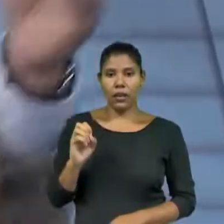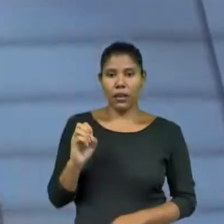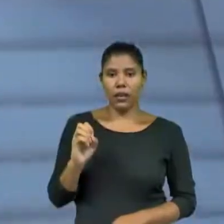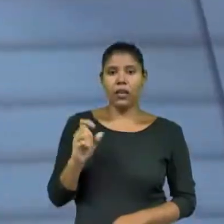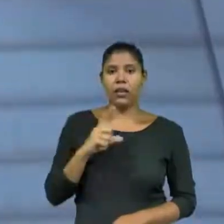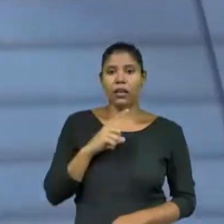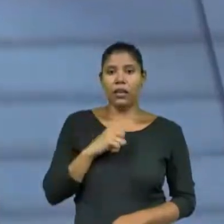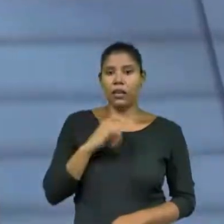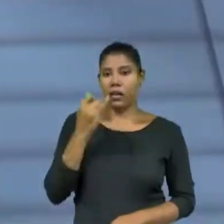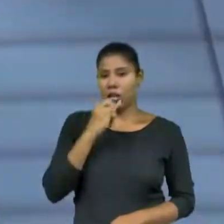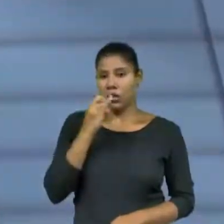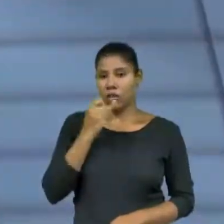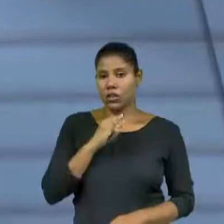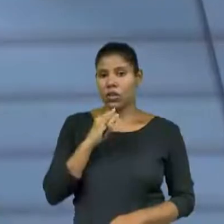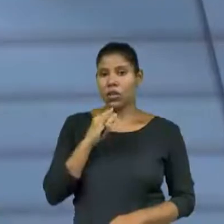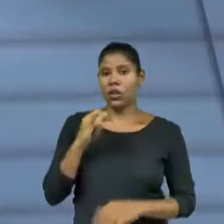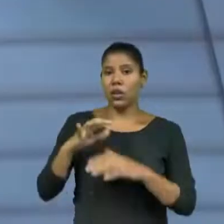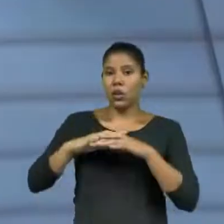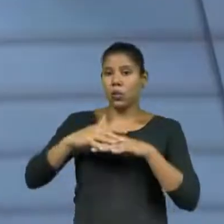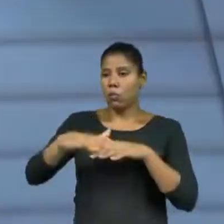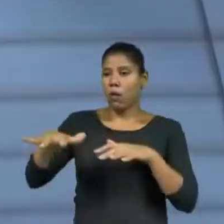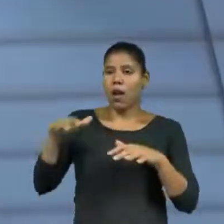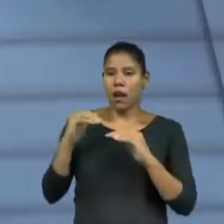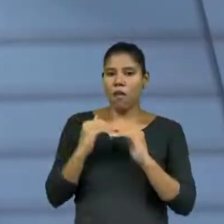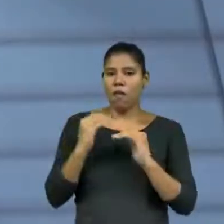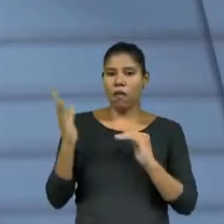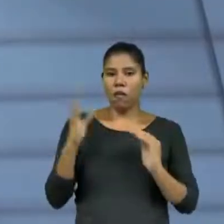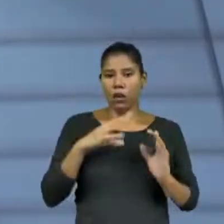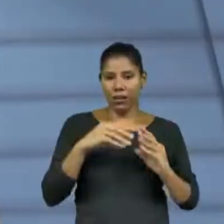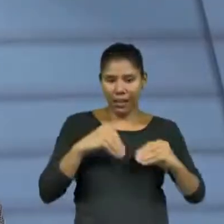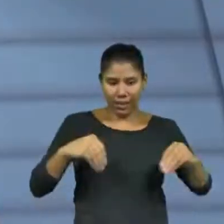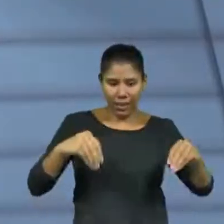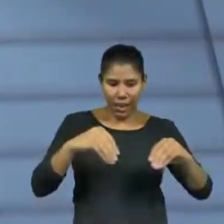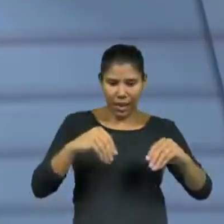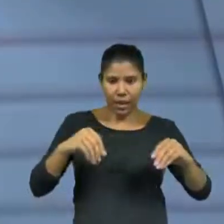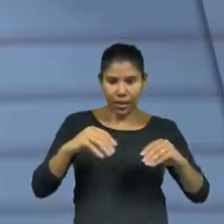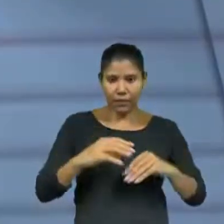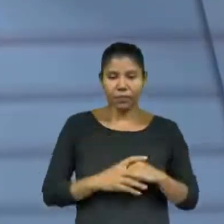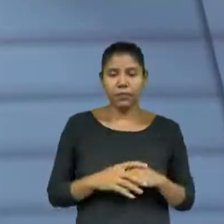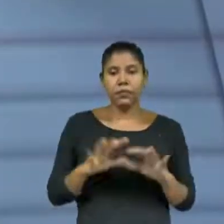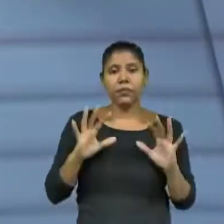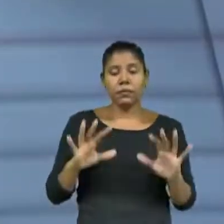mar. Fora da terra, né? Pronto. Então, esse é um deles. Mas... Tem mais